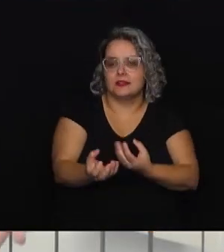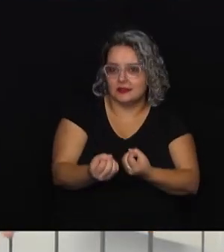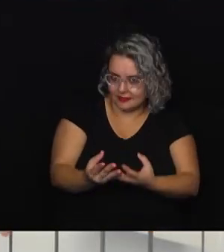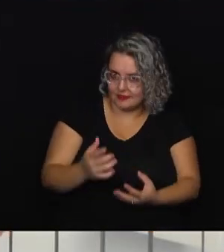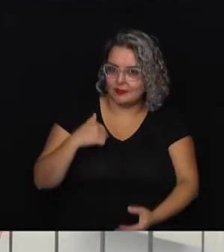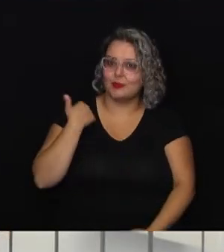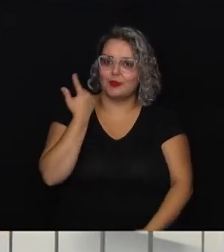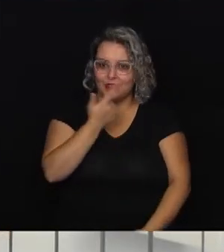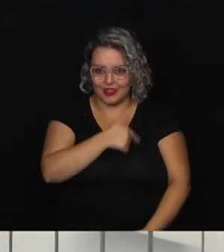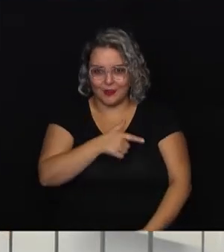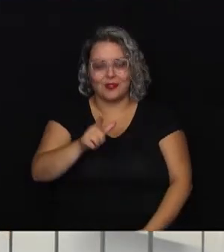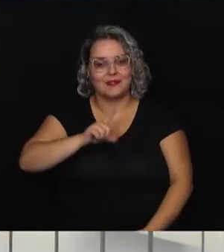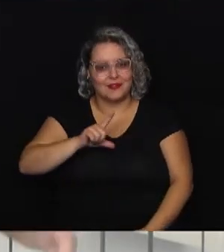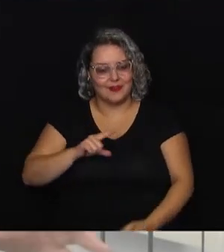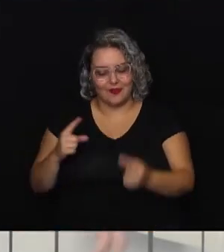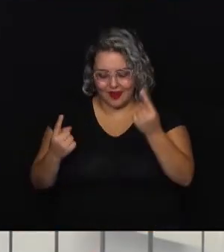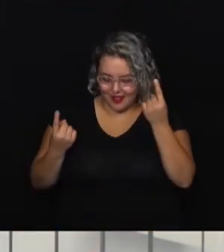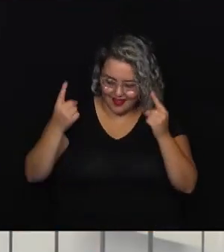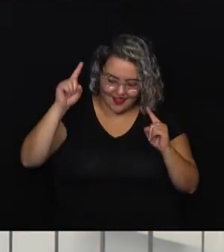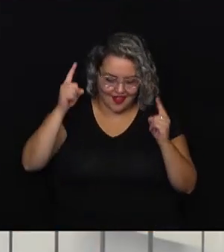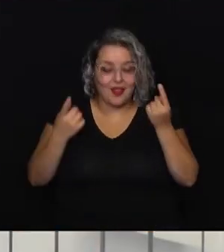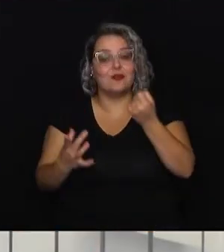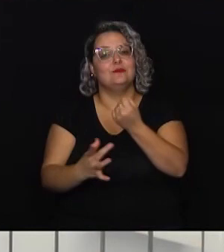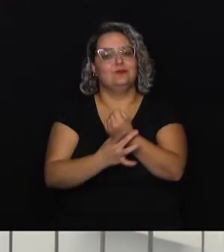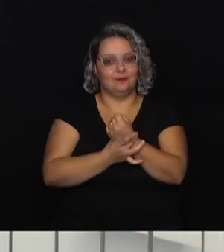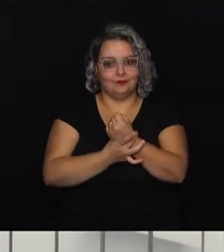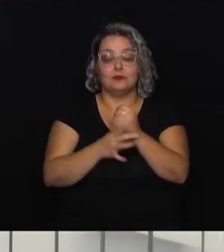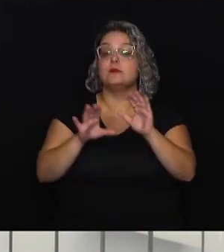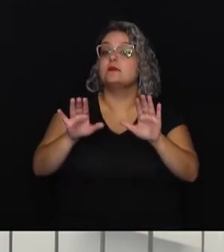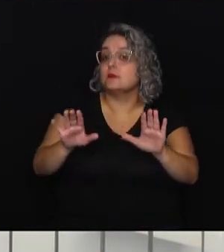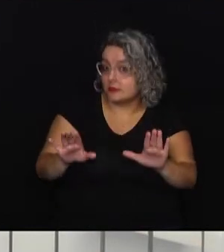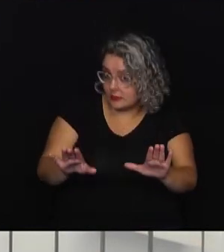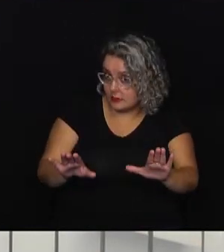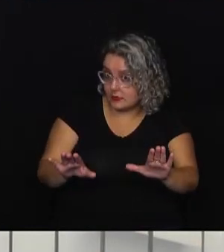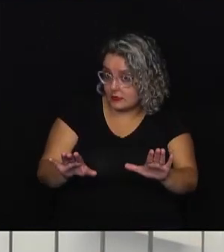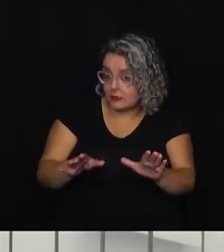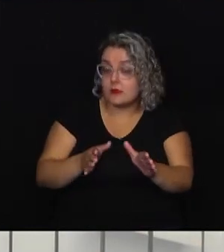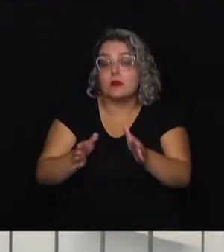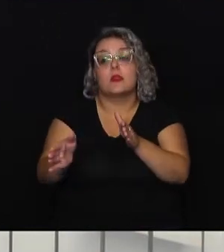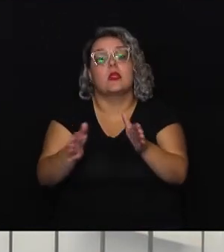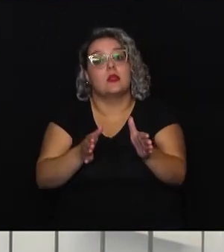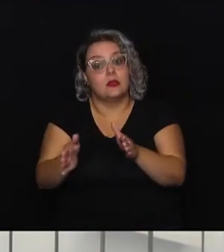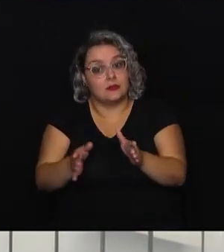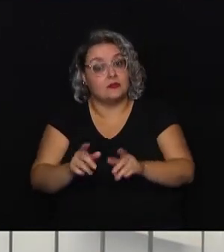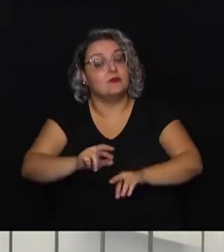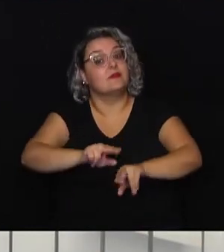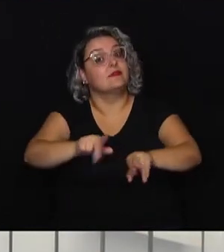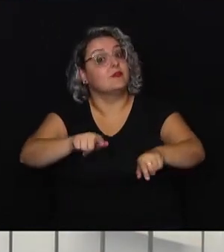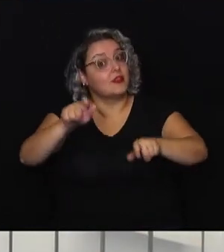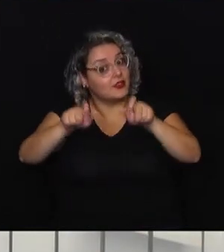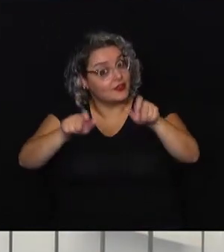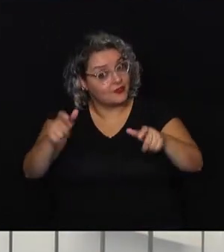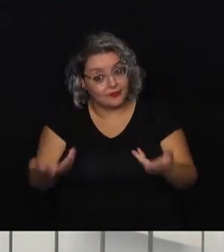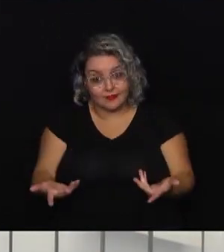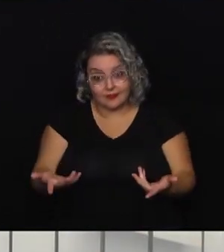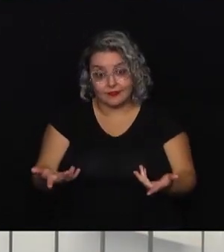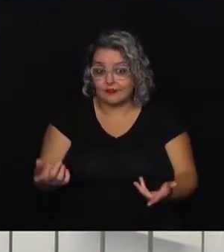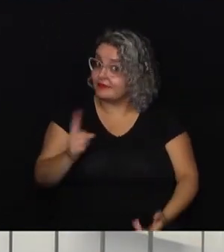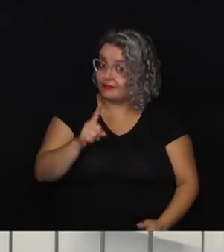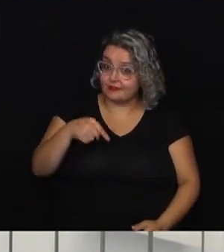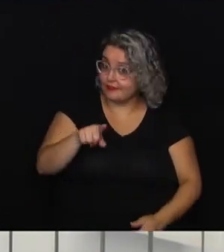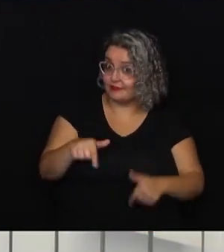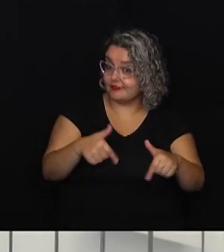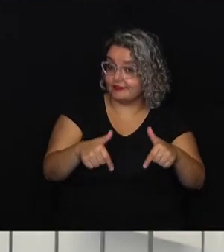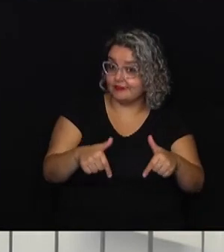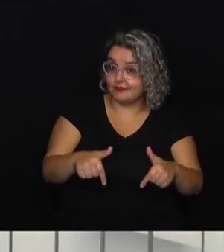para a gente ter um carnaval seguro. Bom, neste período, muitas pessoas não vão trabalhar